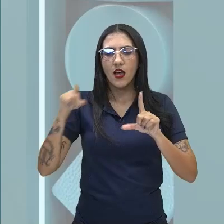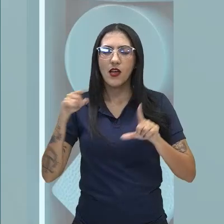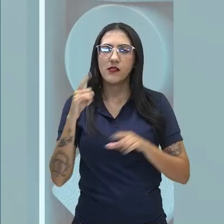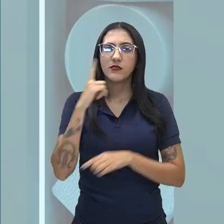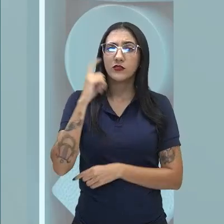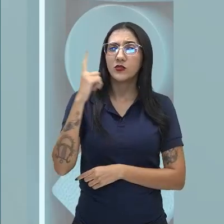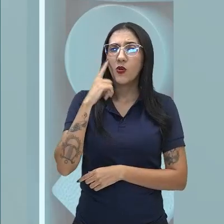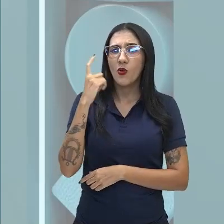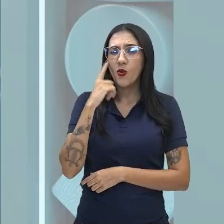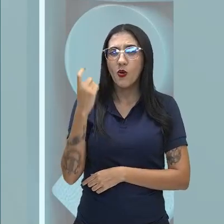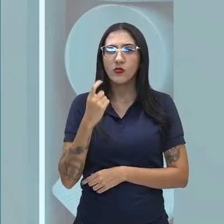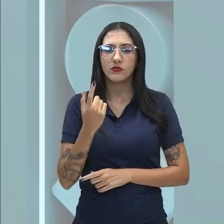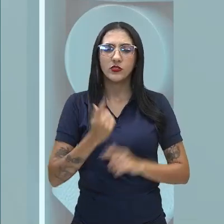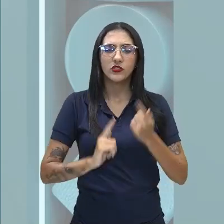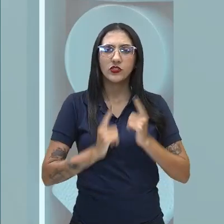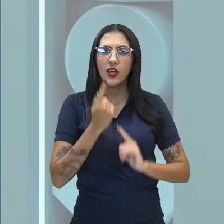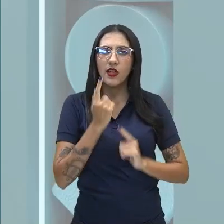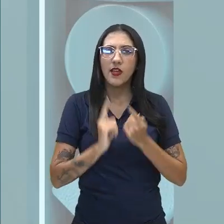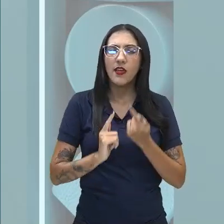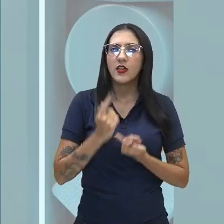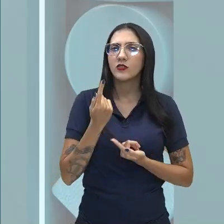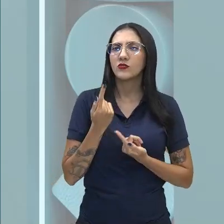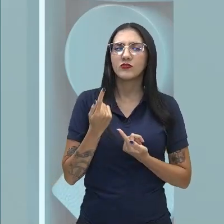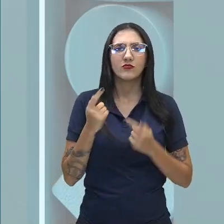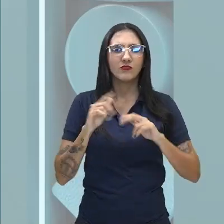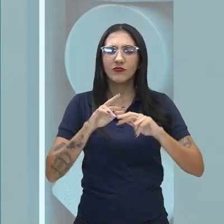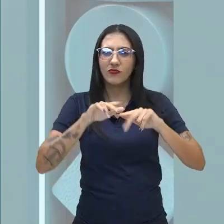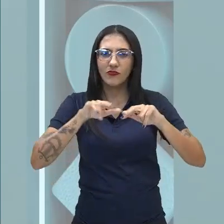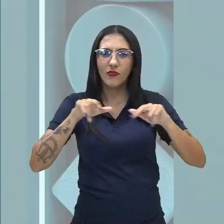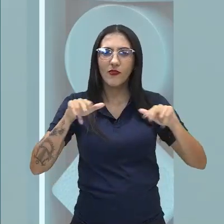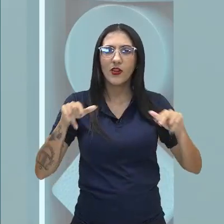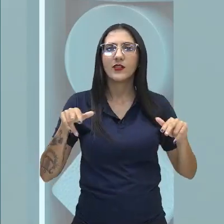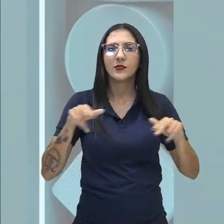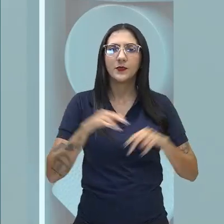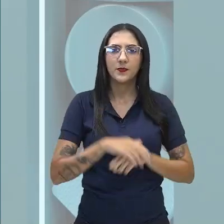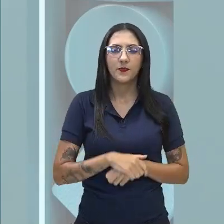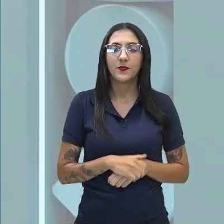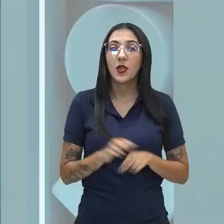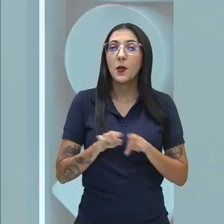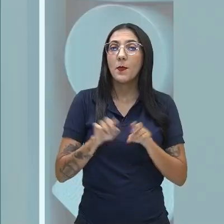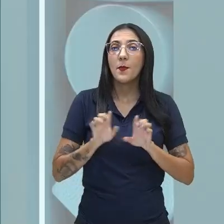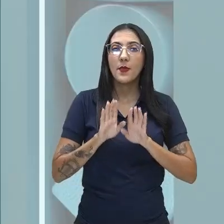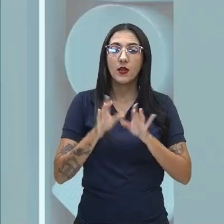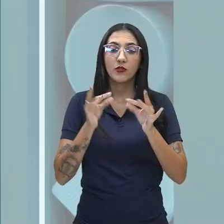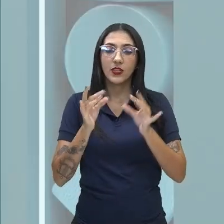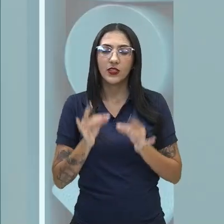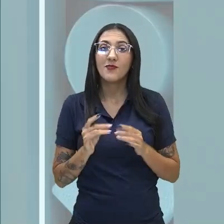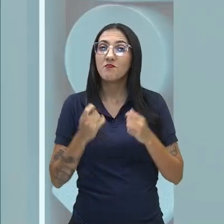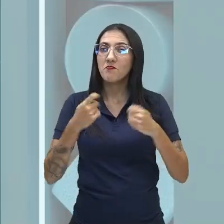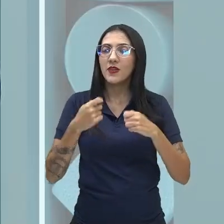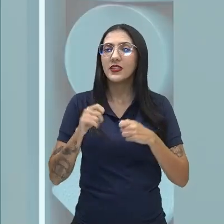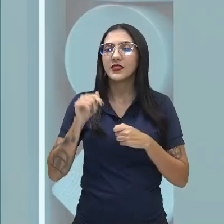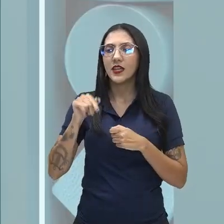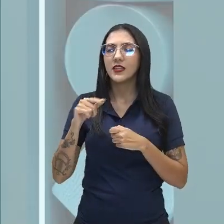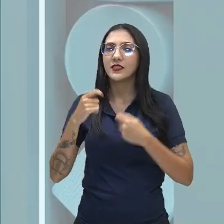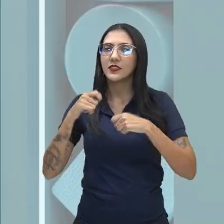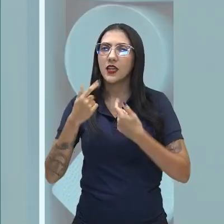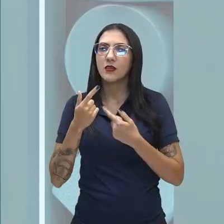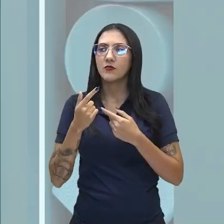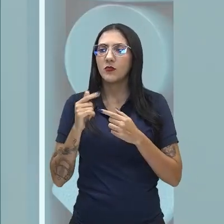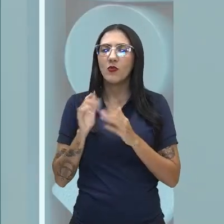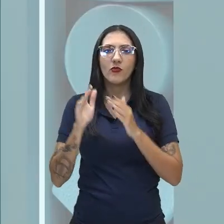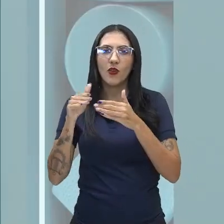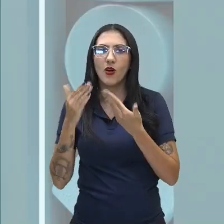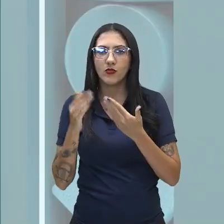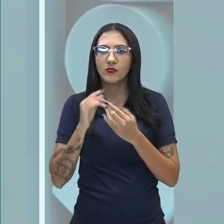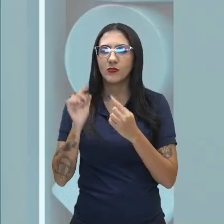sons, de gestos, de mímicas. Agora, o detalhe, tem que conter uma mensagem, tem que ter um